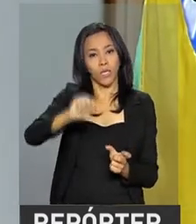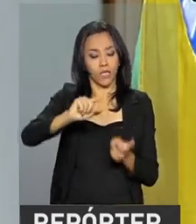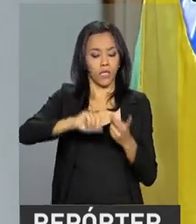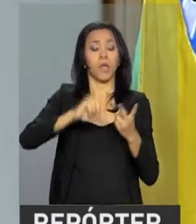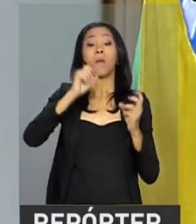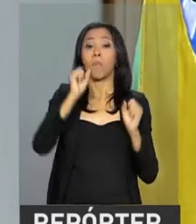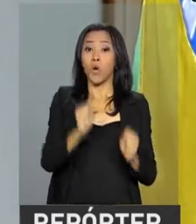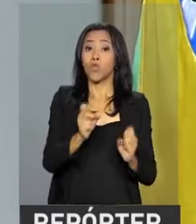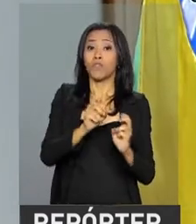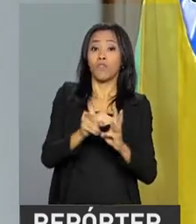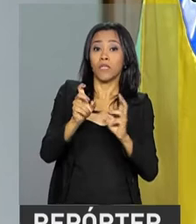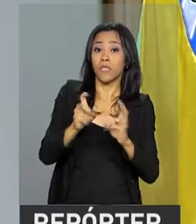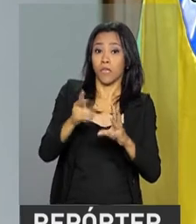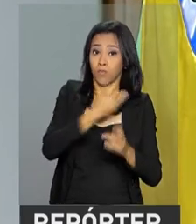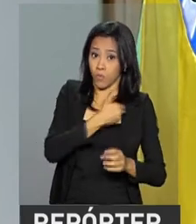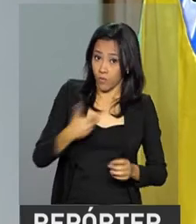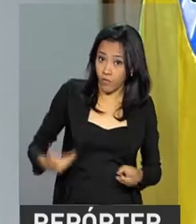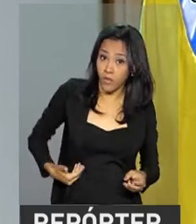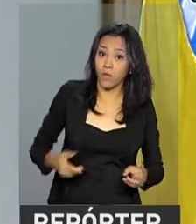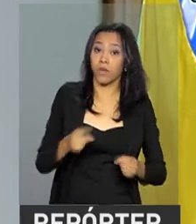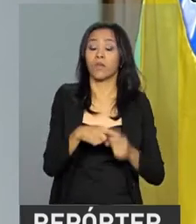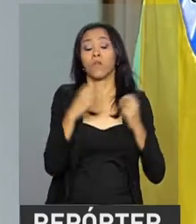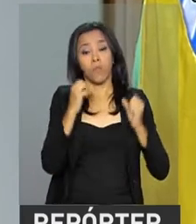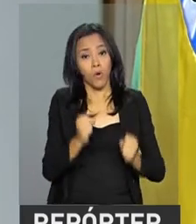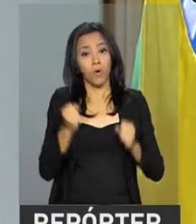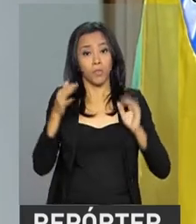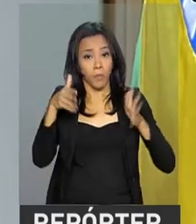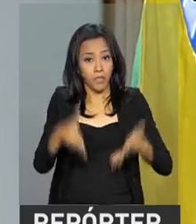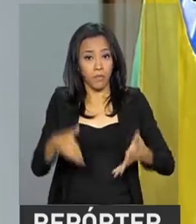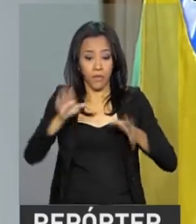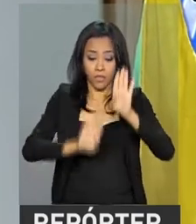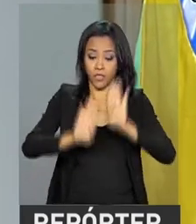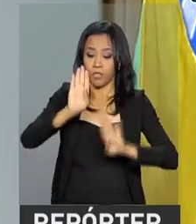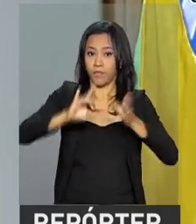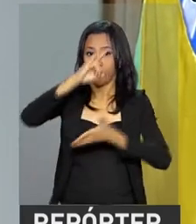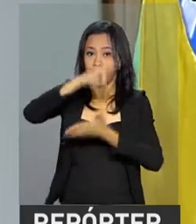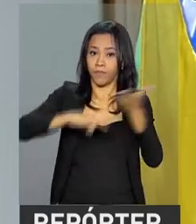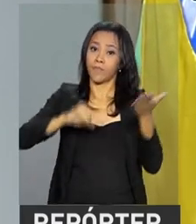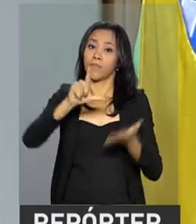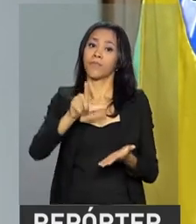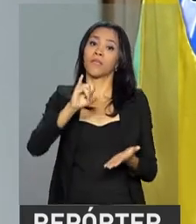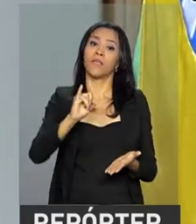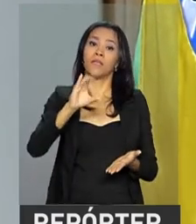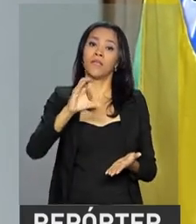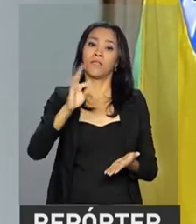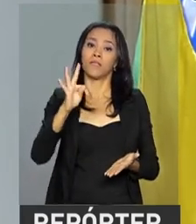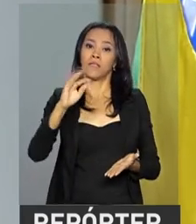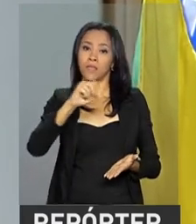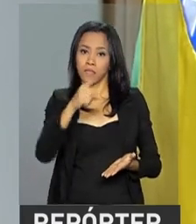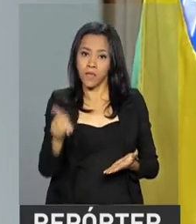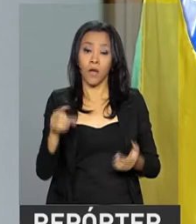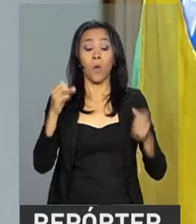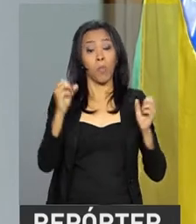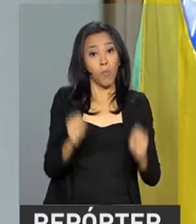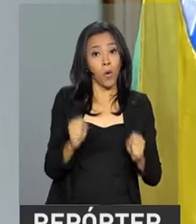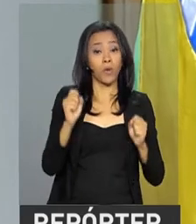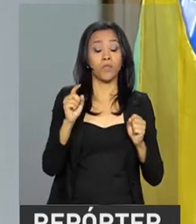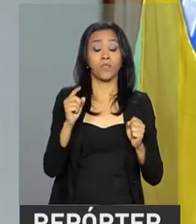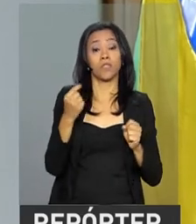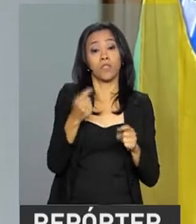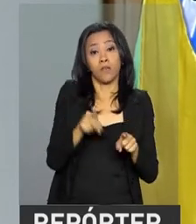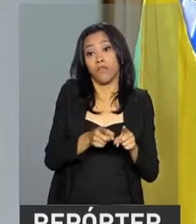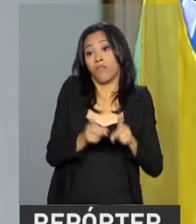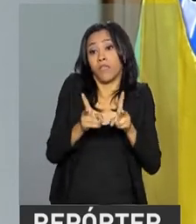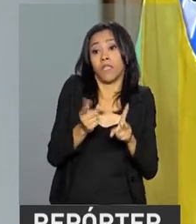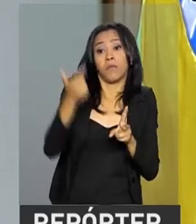participar de licitações é vender para uma grande empresa que contrata é sempre outras é fornecedores